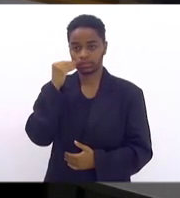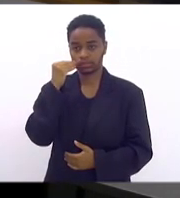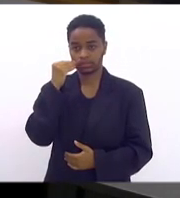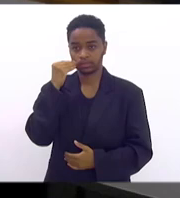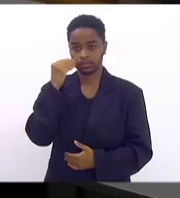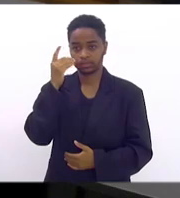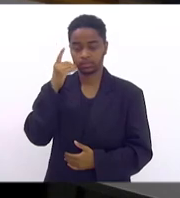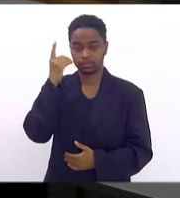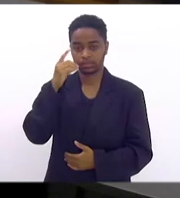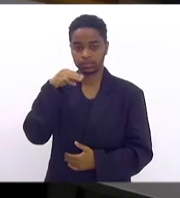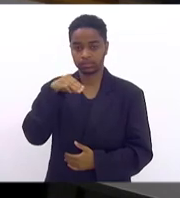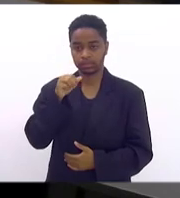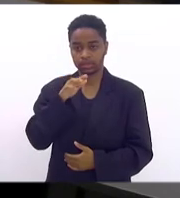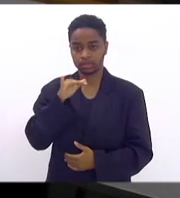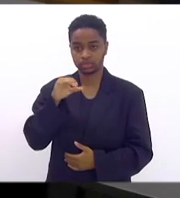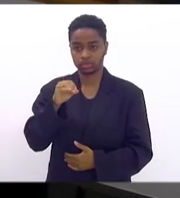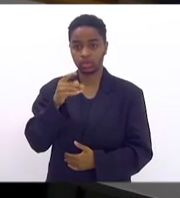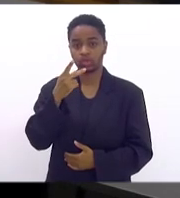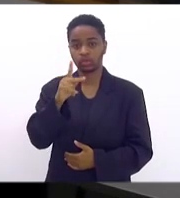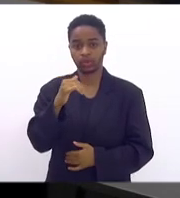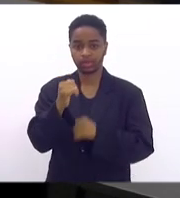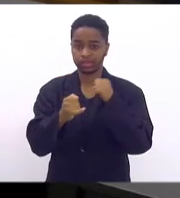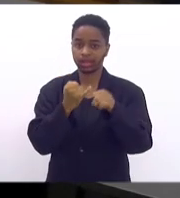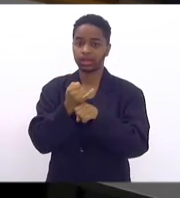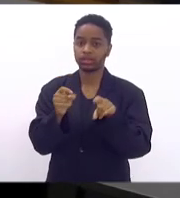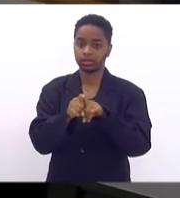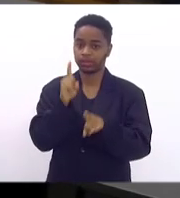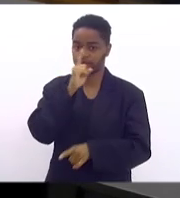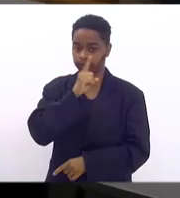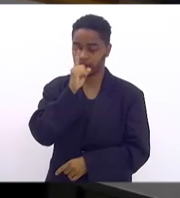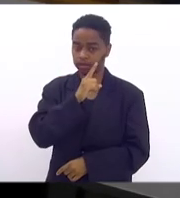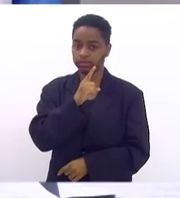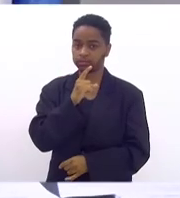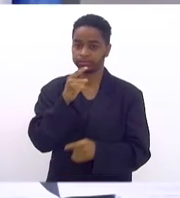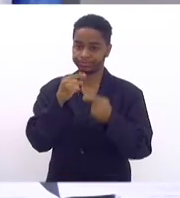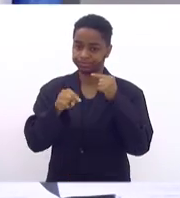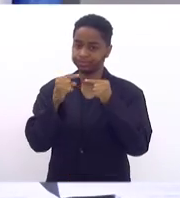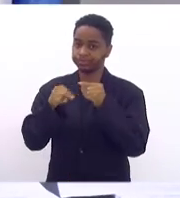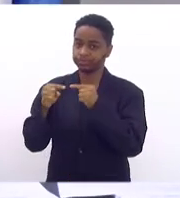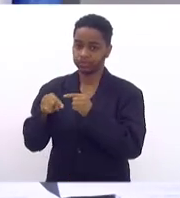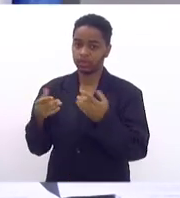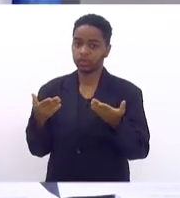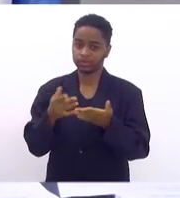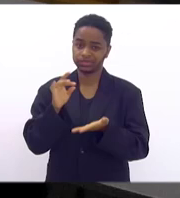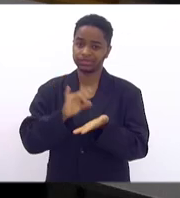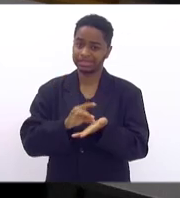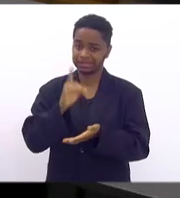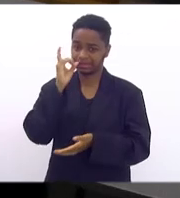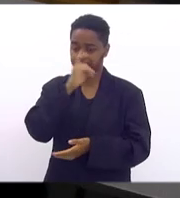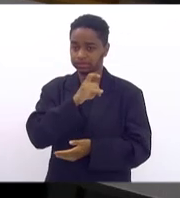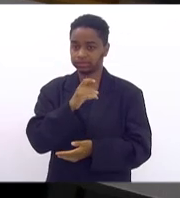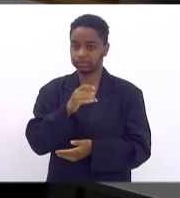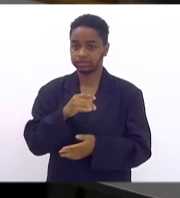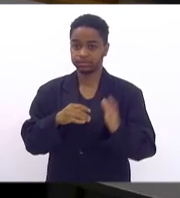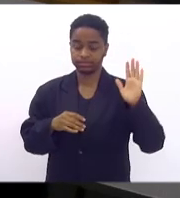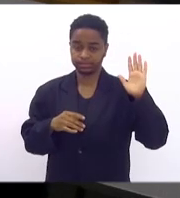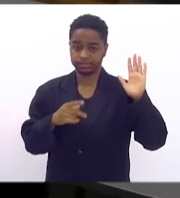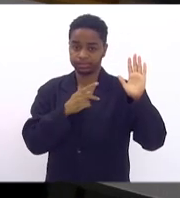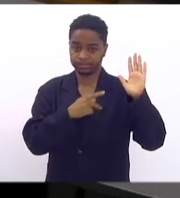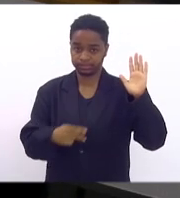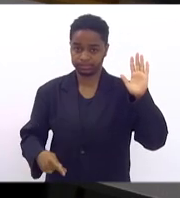Deputado Gualberto, sua conexão também está falhando. Hoje não, realmente... Aqui entrou uma ligação aqui. Presidenta. Entrou uma